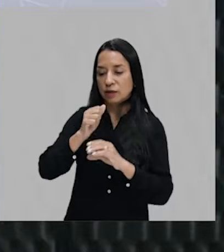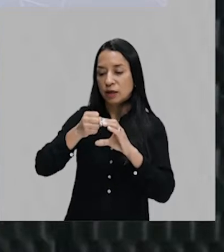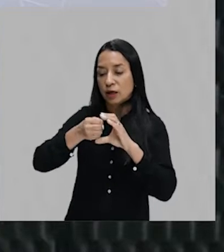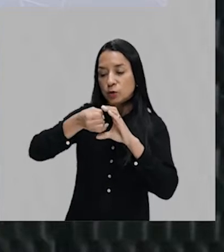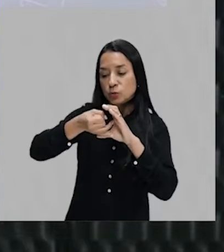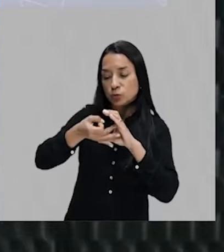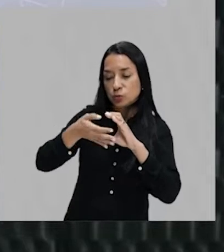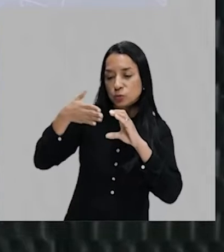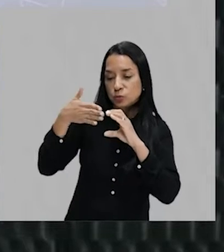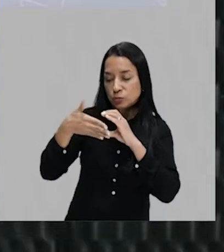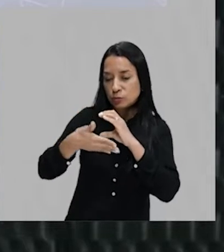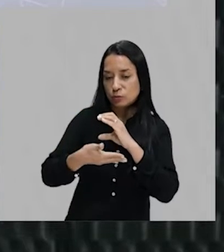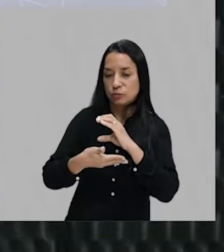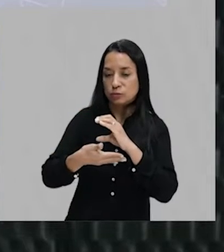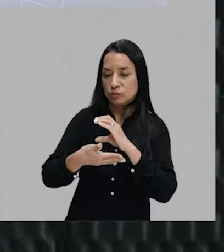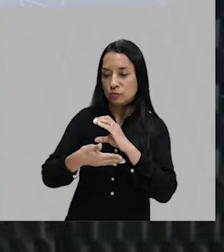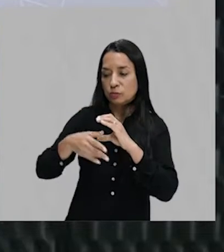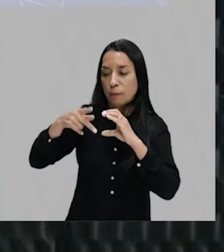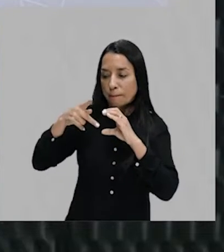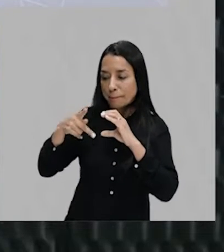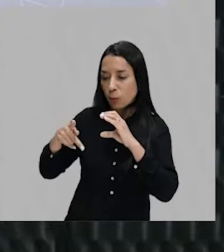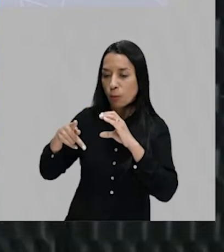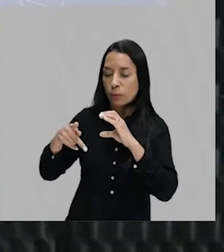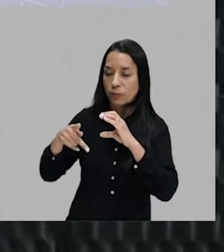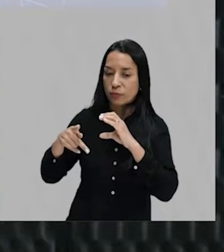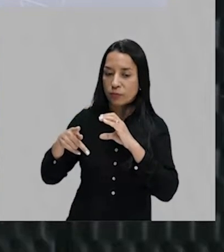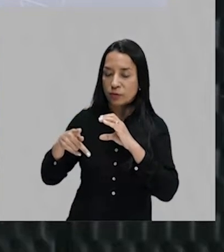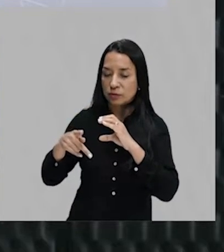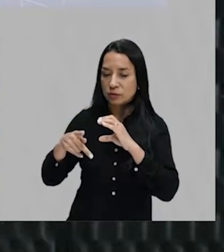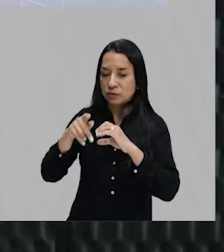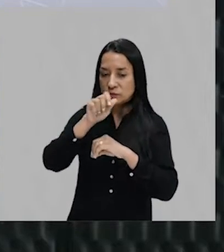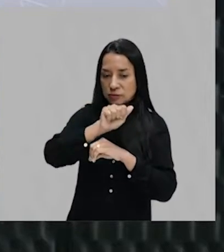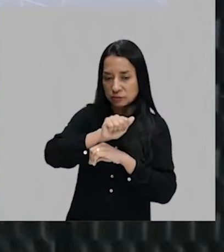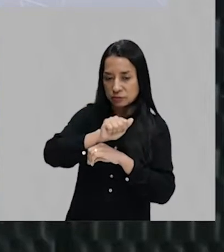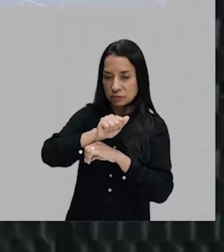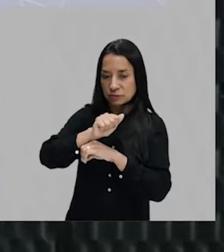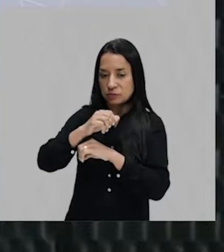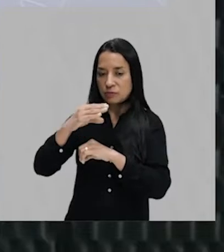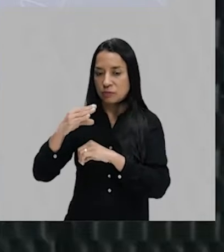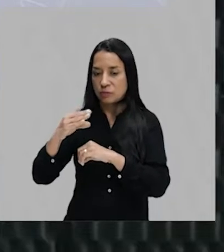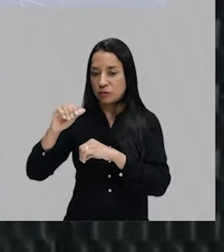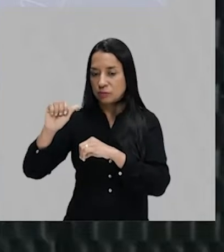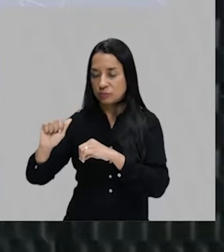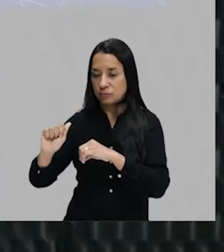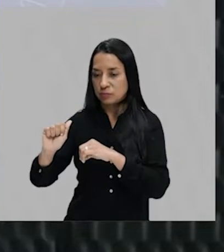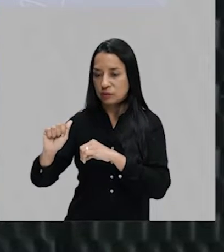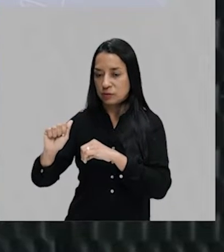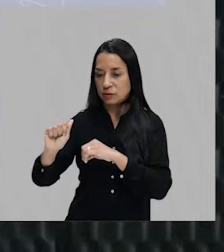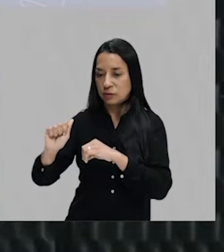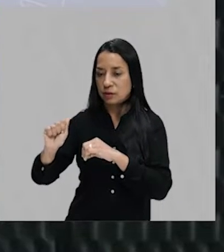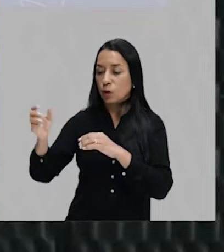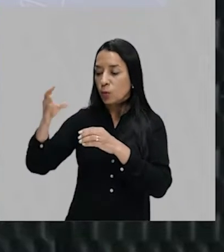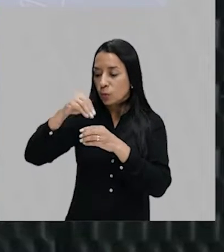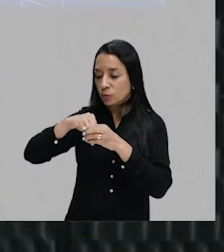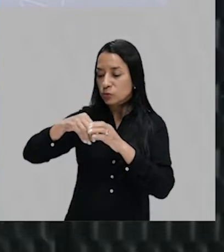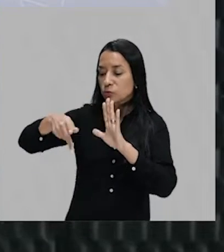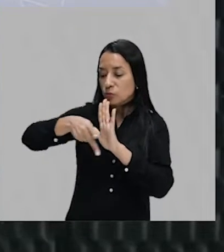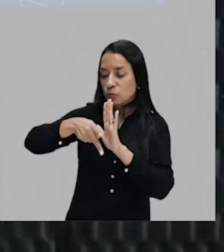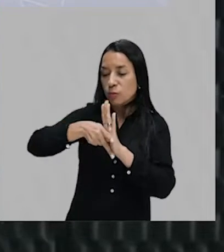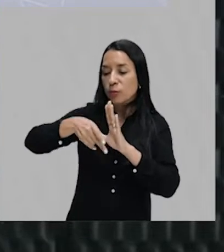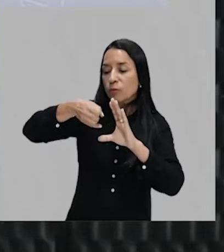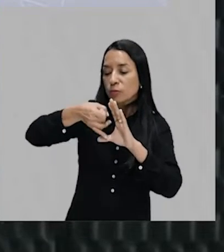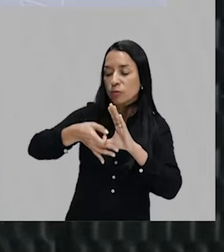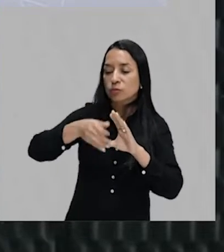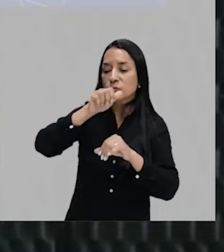mesmo a gente viu até no exemplo o conjunto formado pelos elementos sabe estava contido no próprio conjunto formado